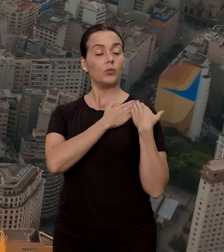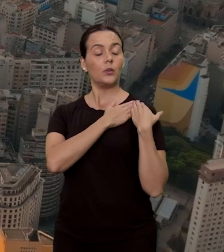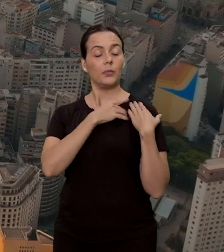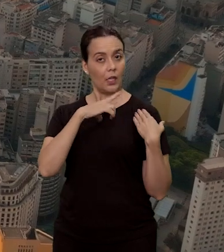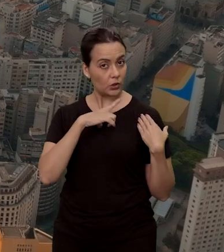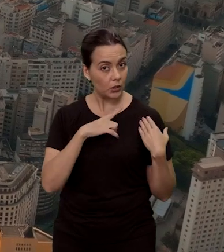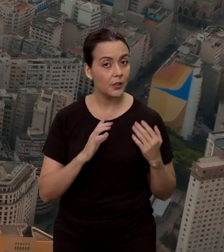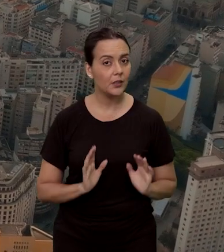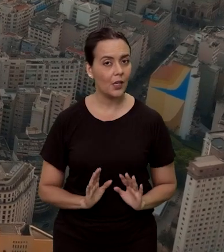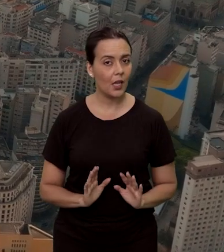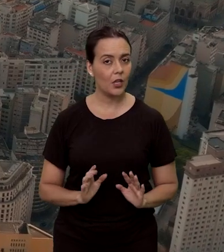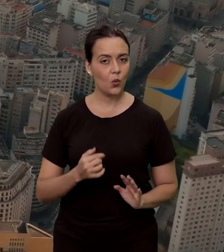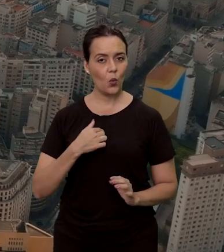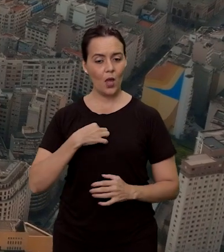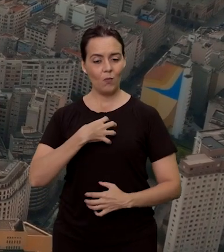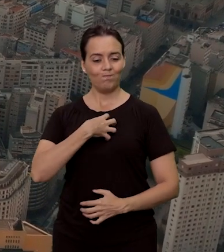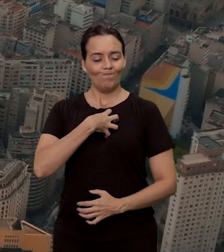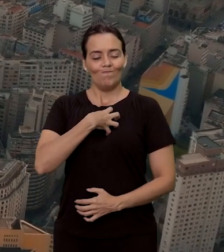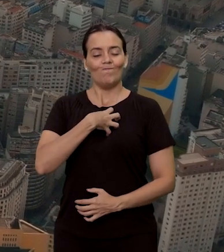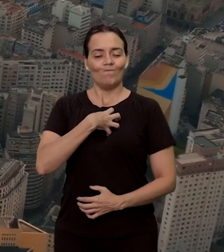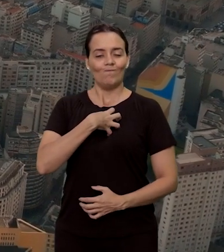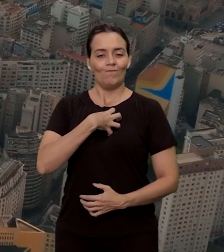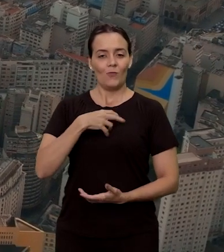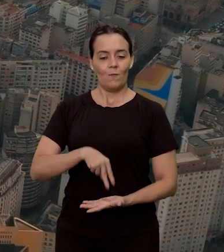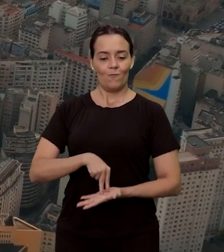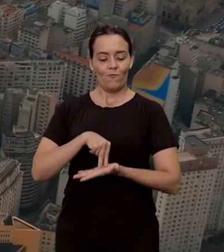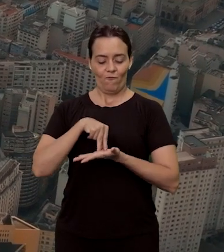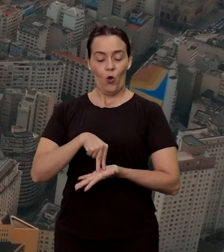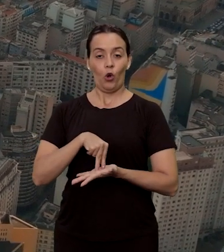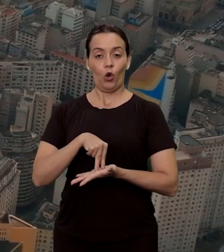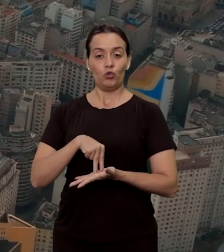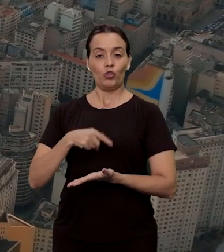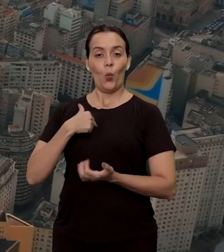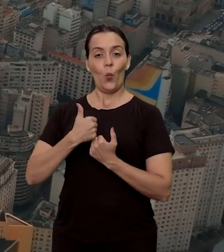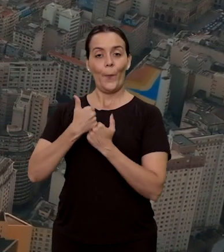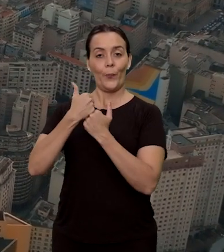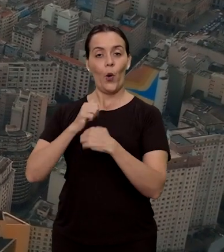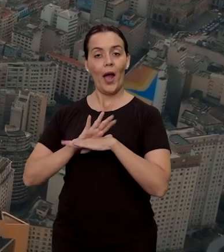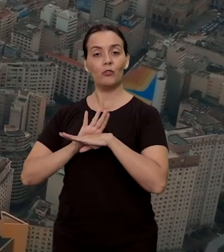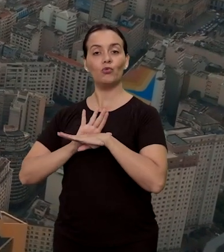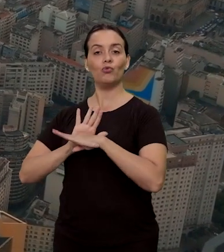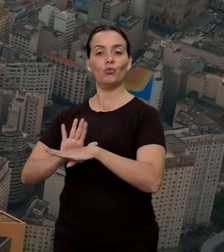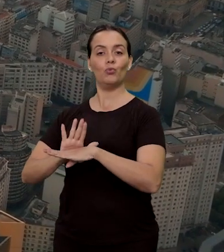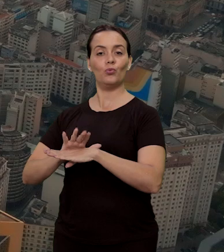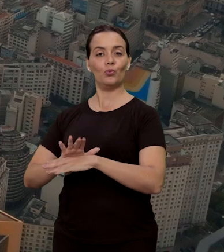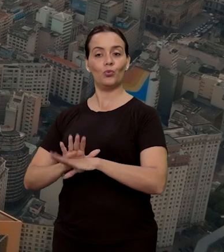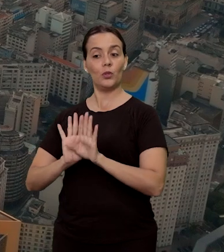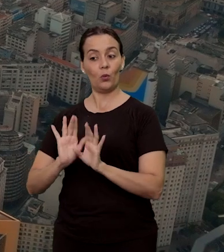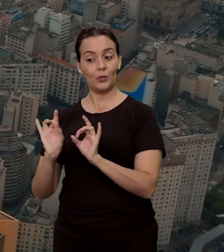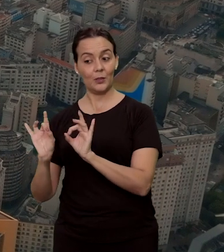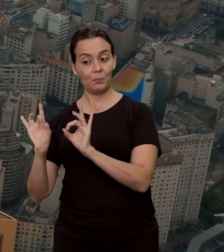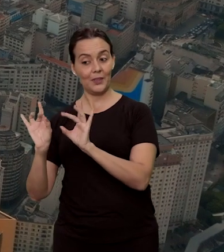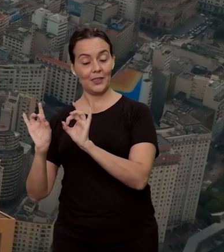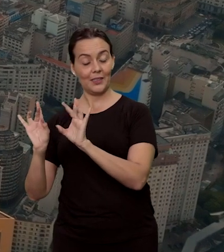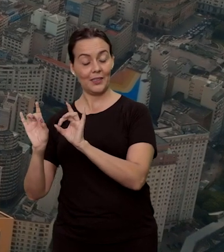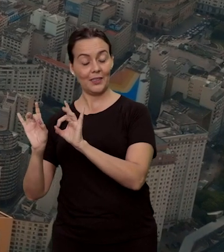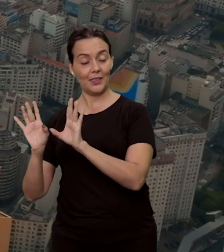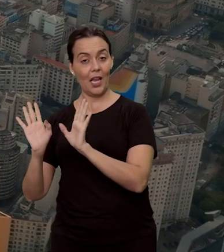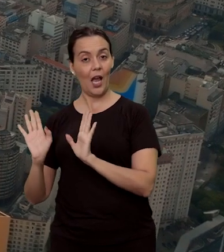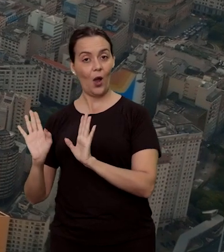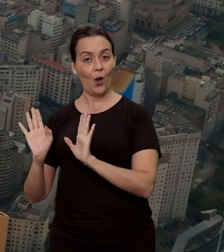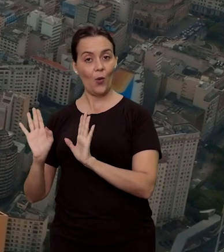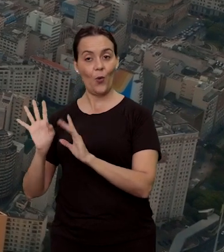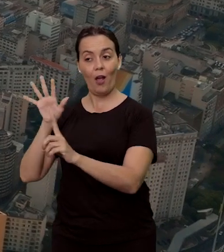mais atrelado ao serviço, enquanto que o especial é o atrelado a ser servido.